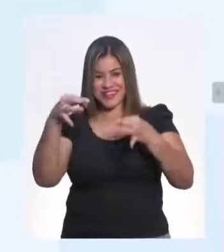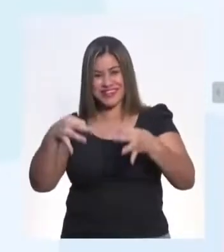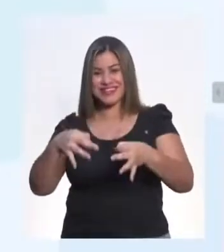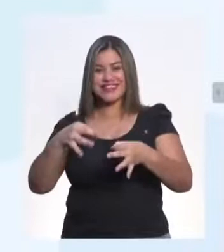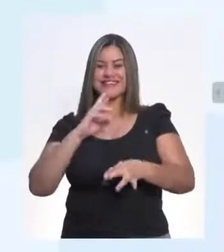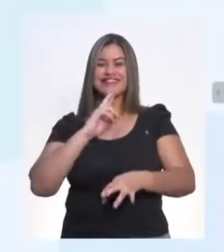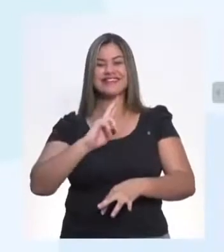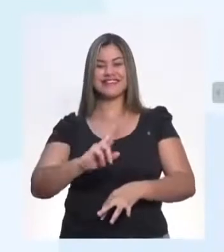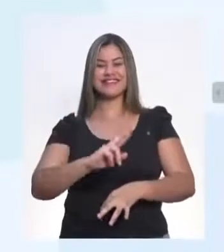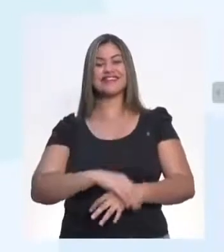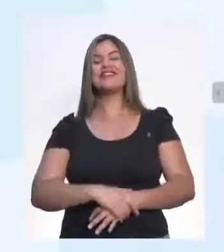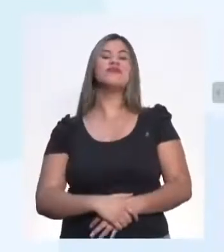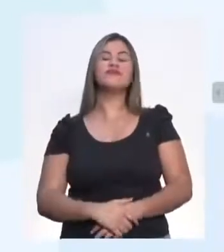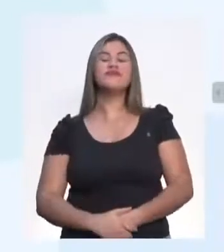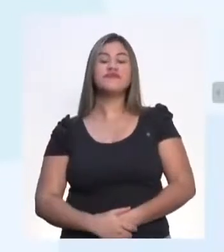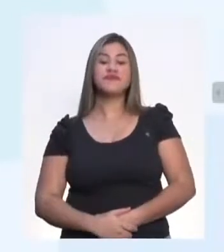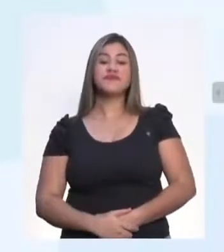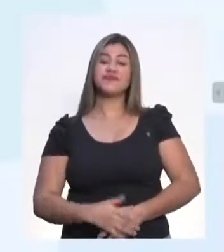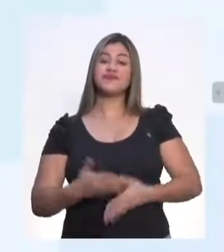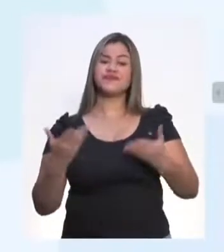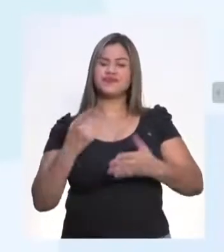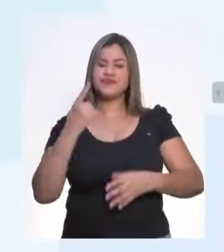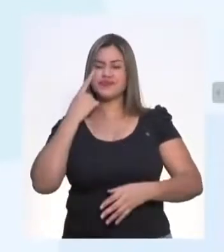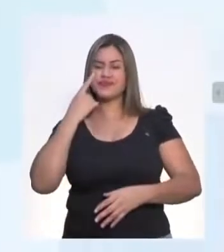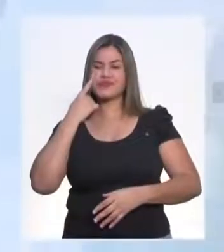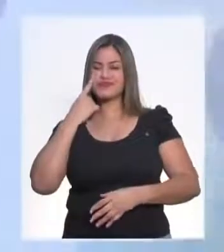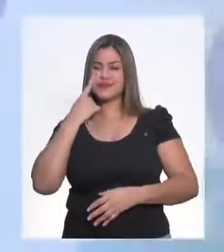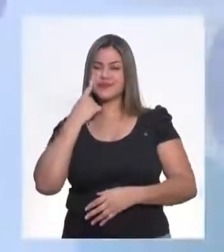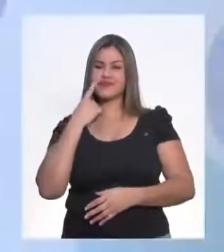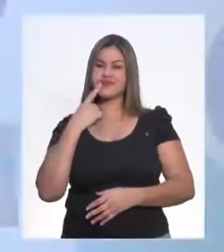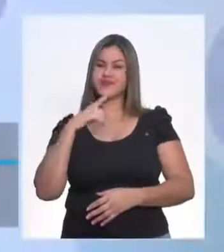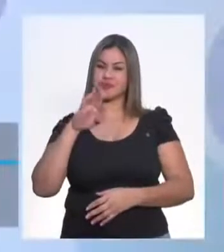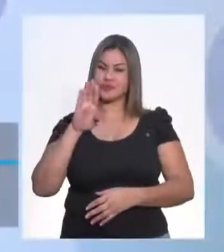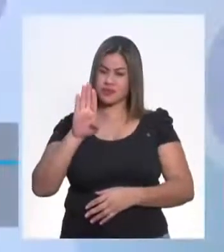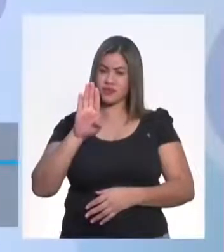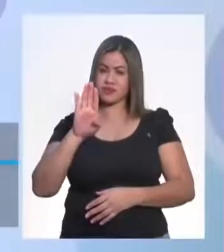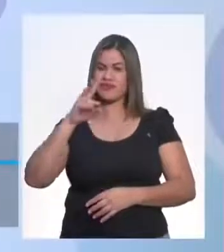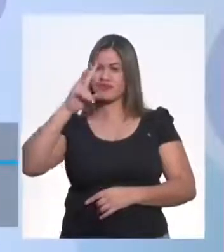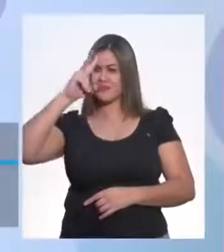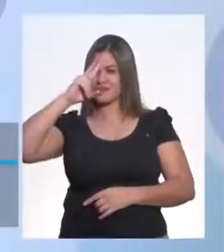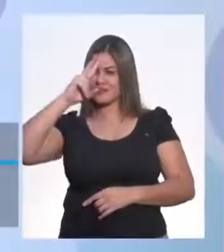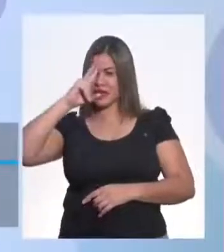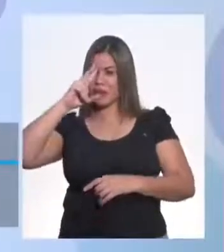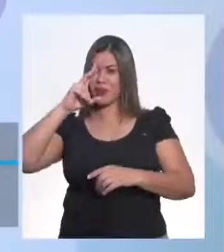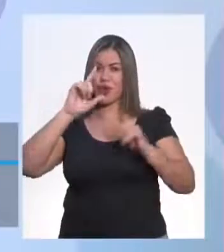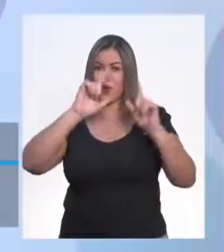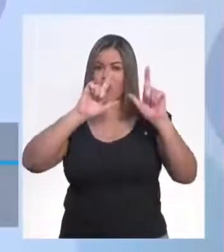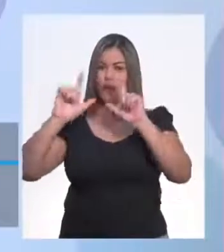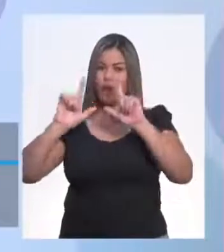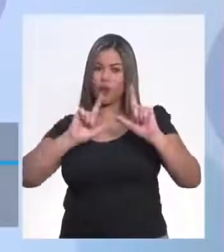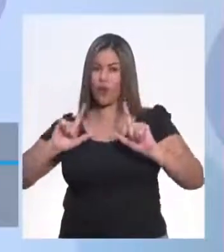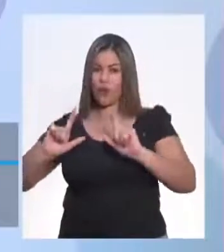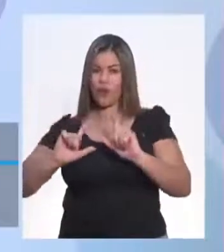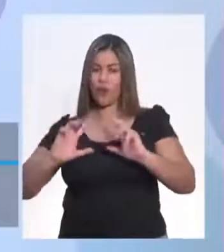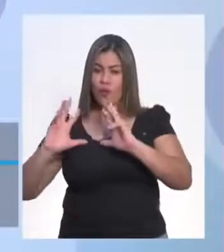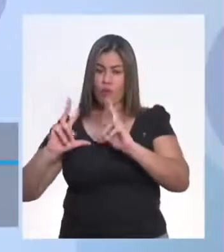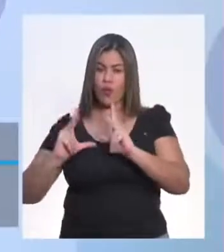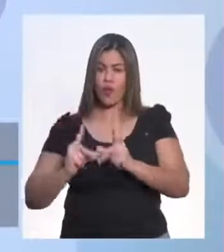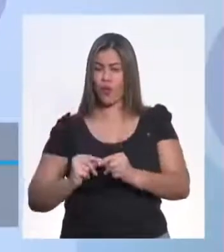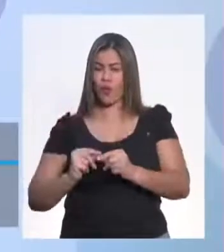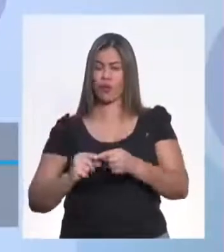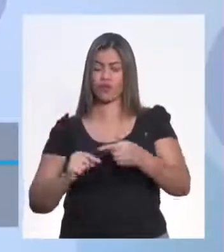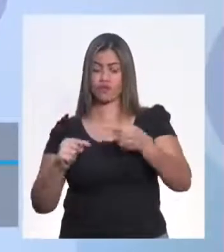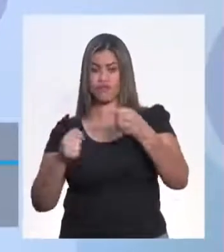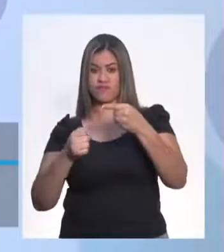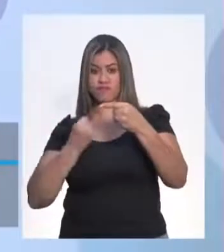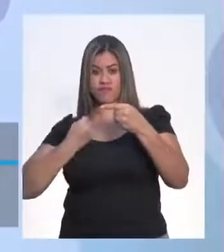Então, vamos lá. Vou montar a fração da letra B. E embaixo, coloco o total de quadradinhos que tem o inteiro. 3,